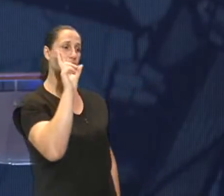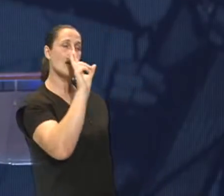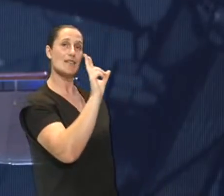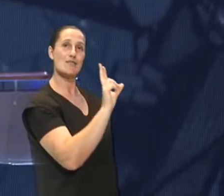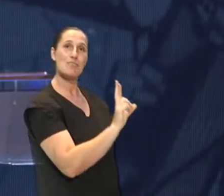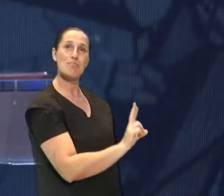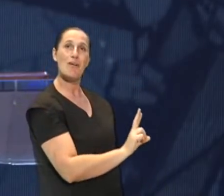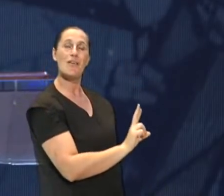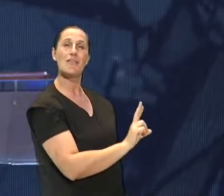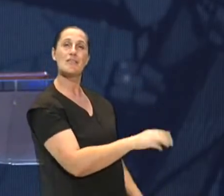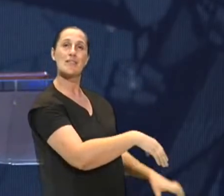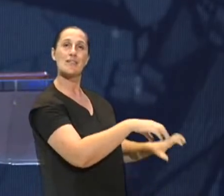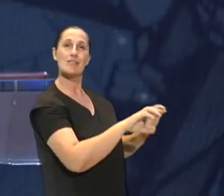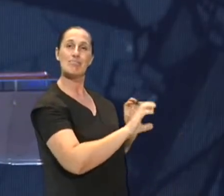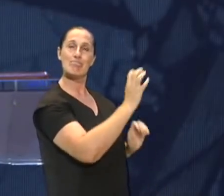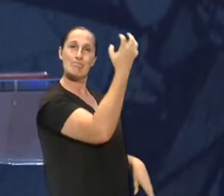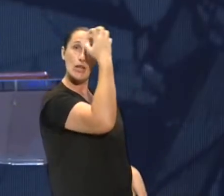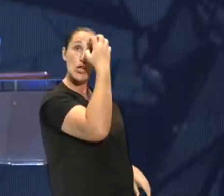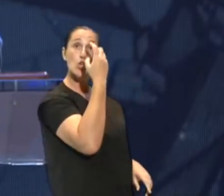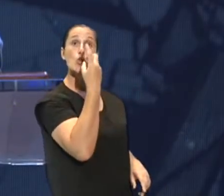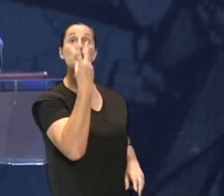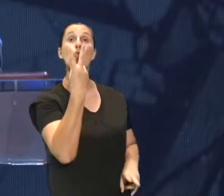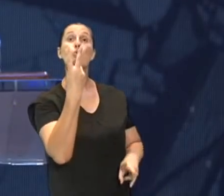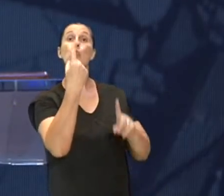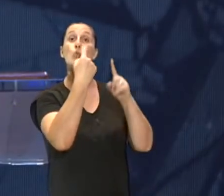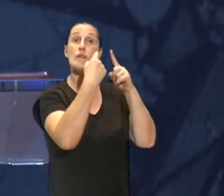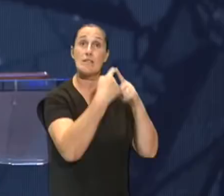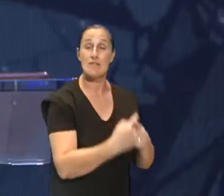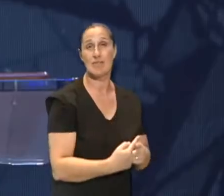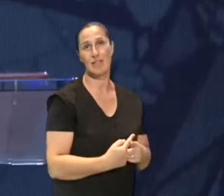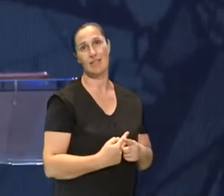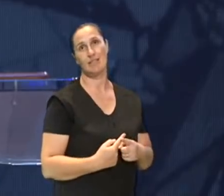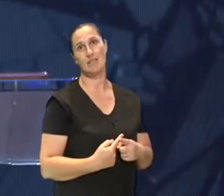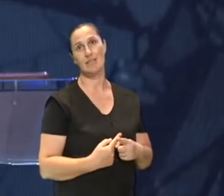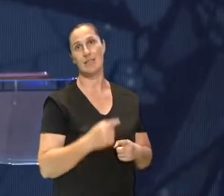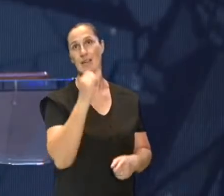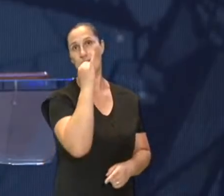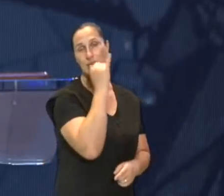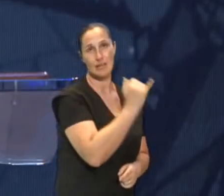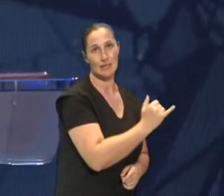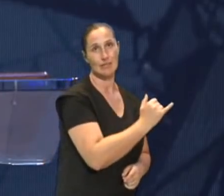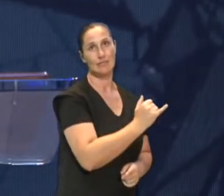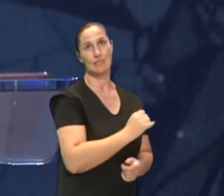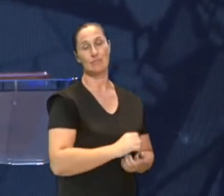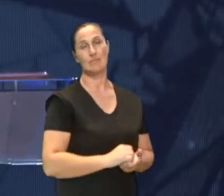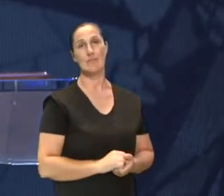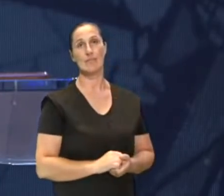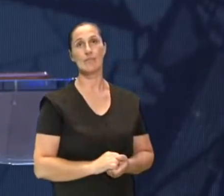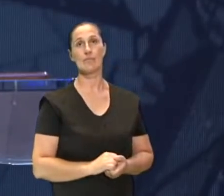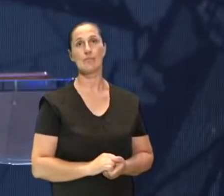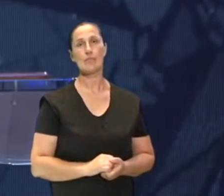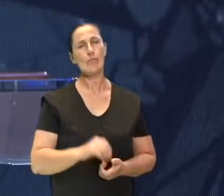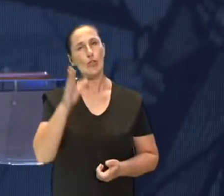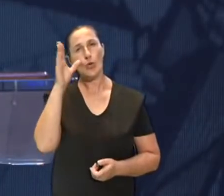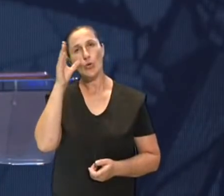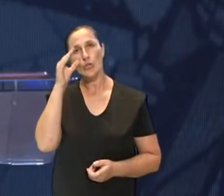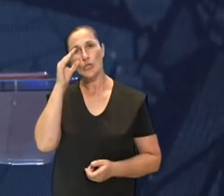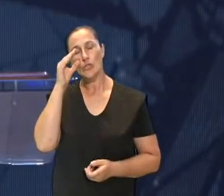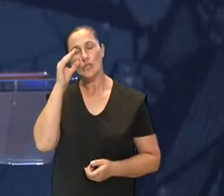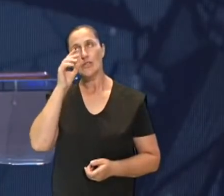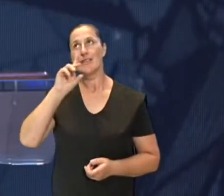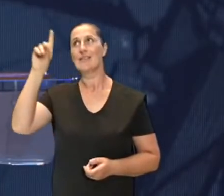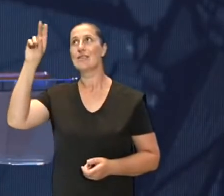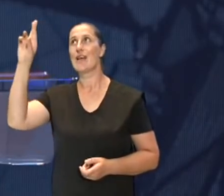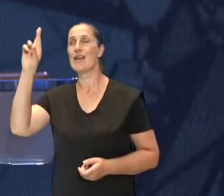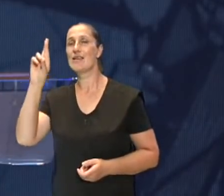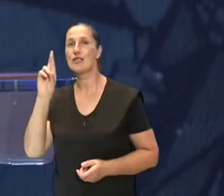e mandou resposta 2 vezes. E é interessante que as respostas de Deus, elas vêm para nós